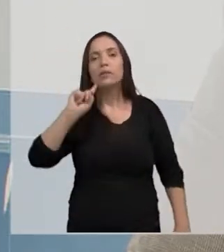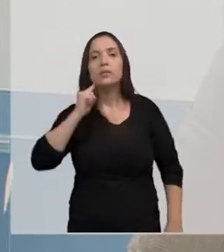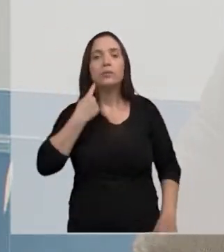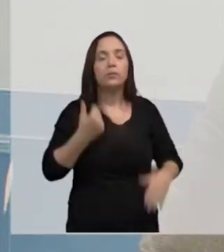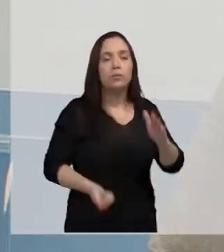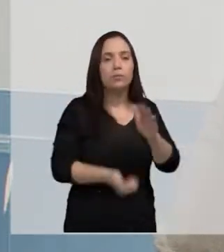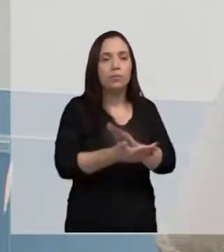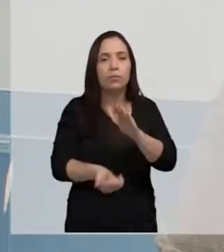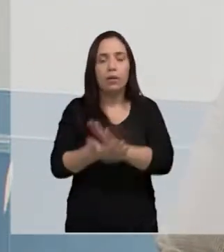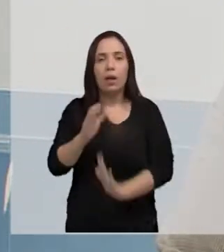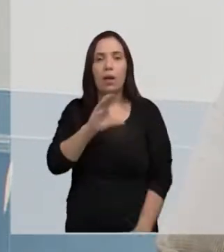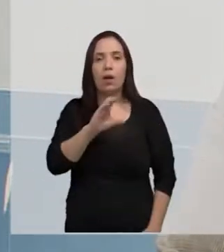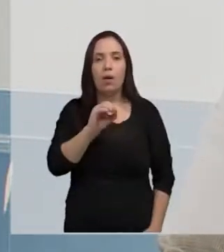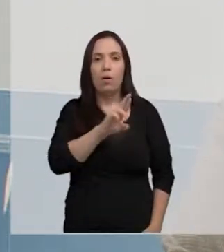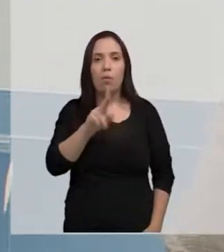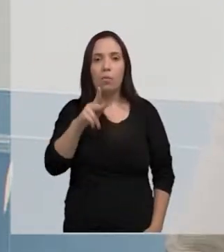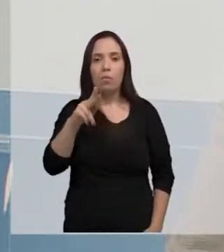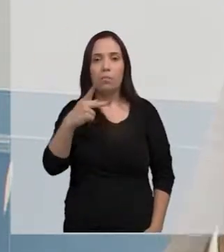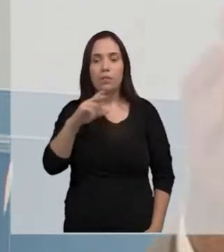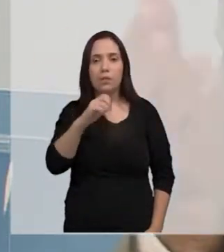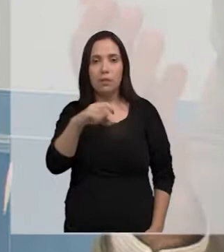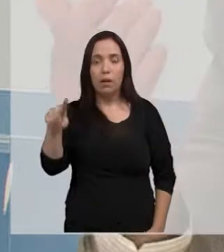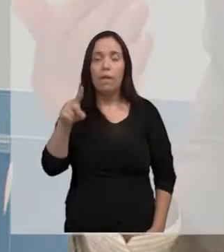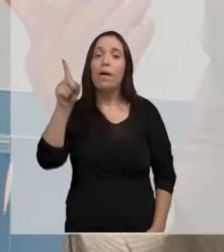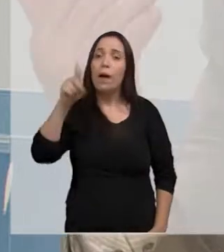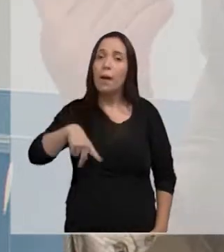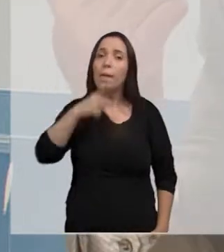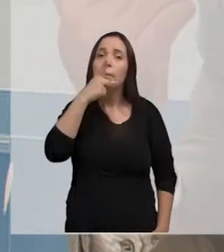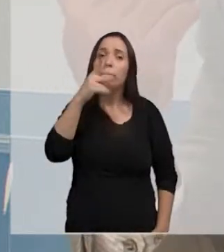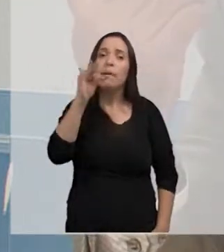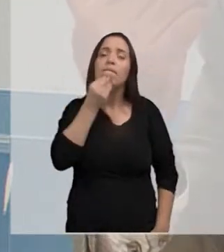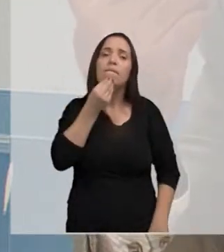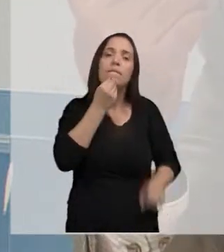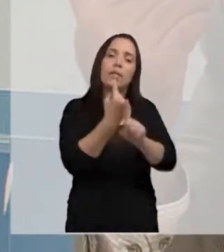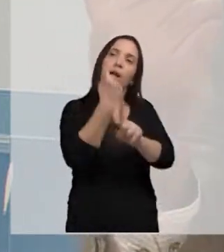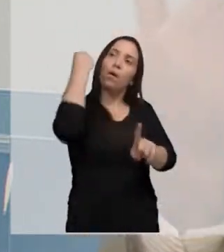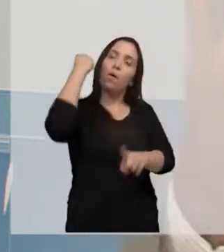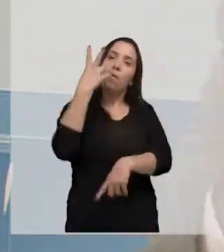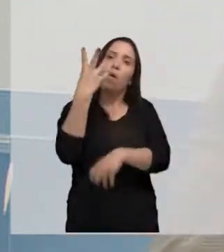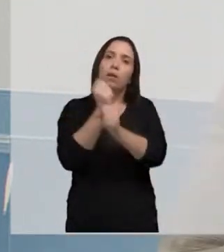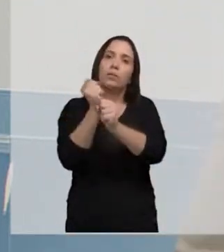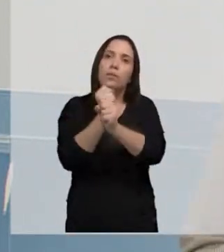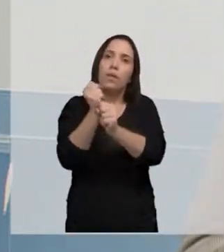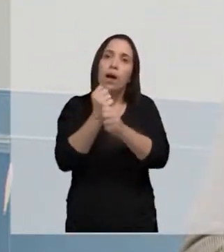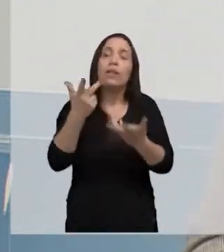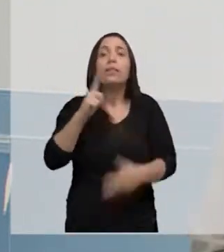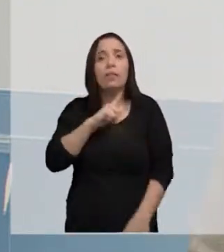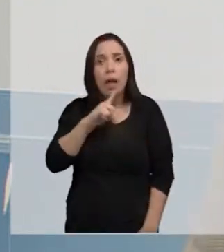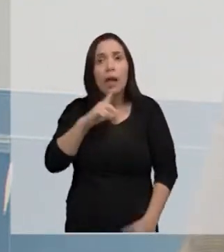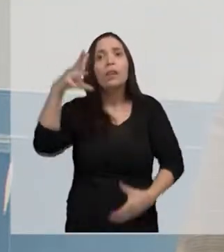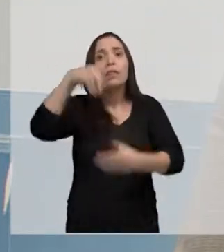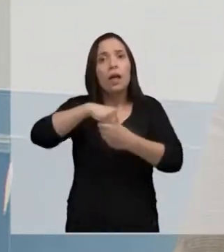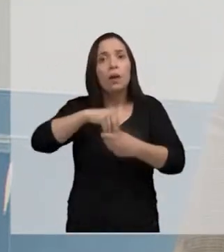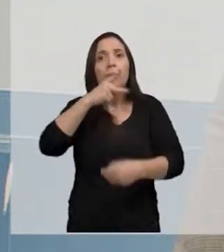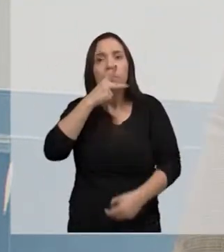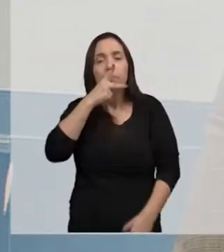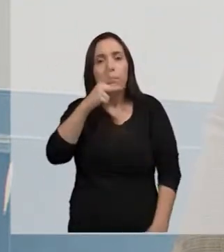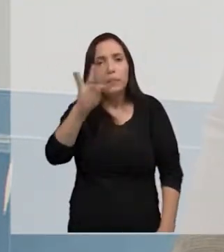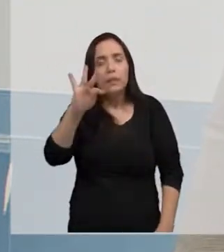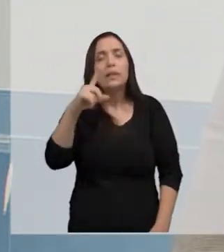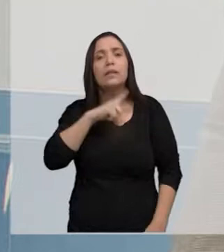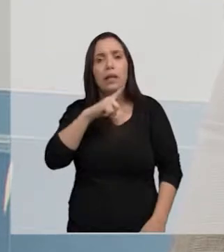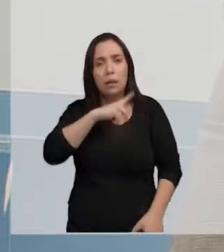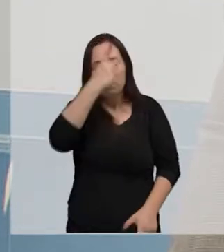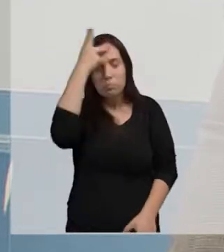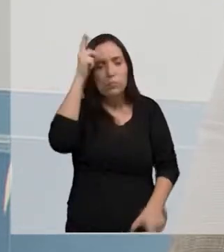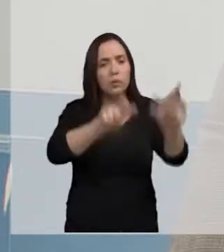corrupção. Coisa que o PT era para ter feito há 3, 4 anos atrás. O PT tem homens de bem